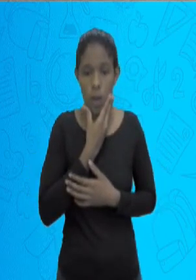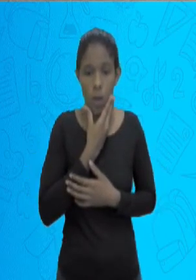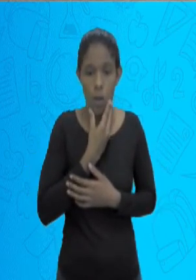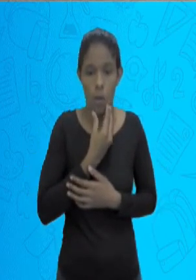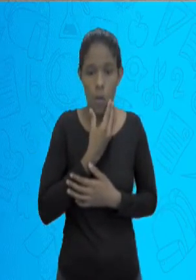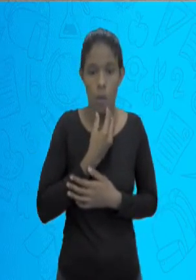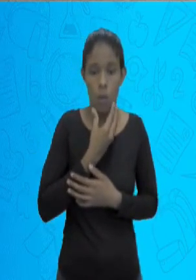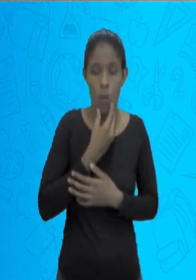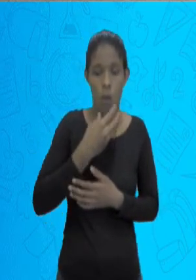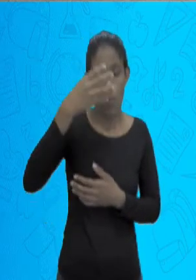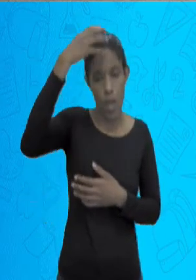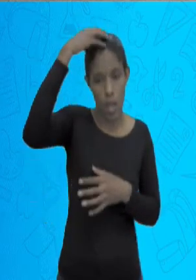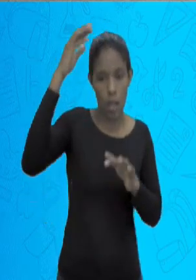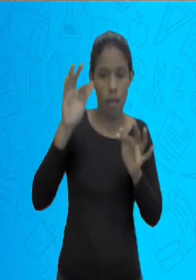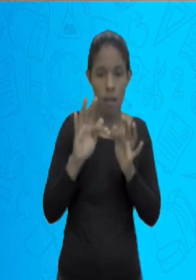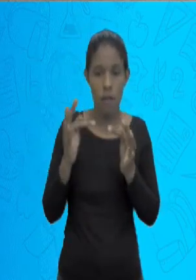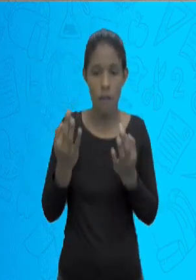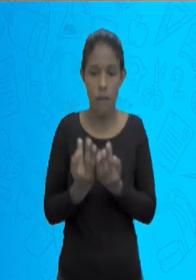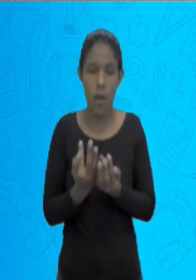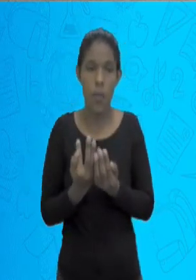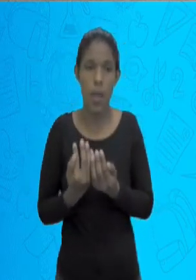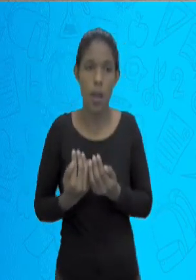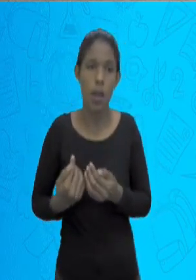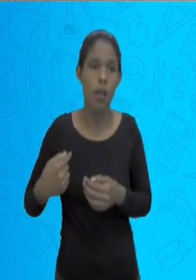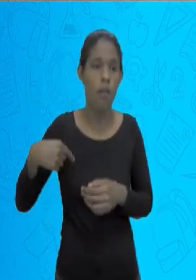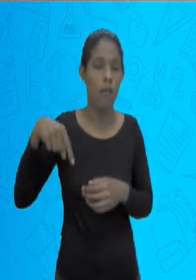plano que já tinha sido